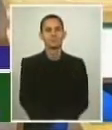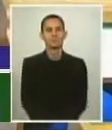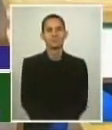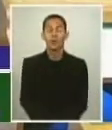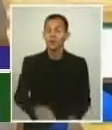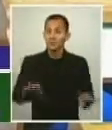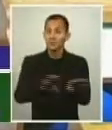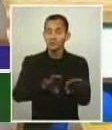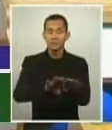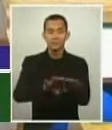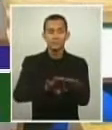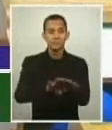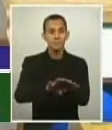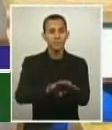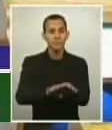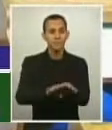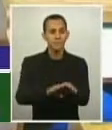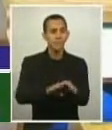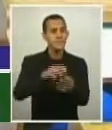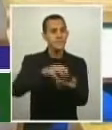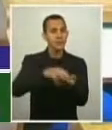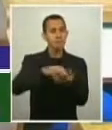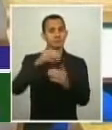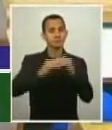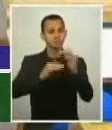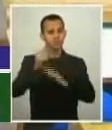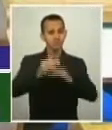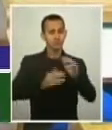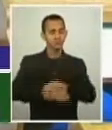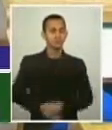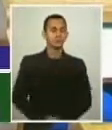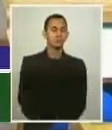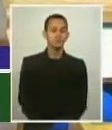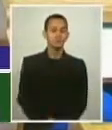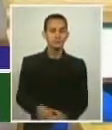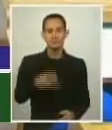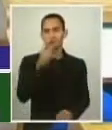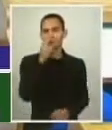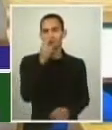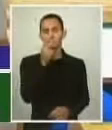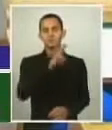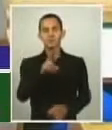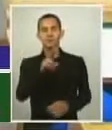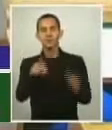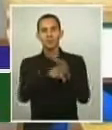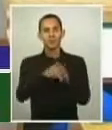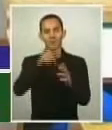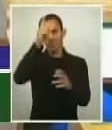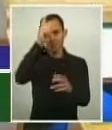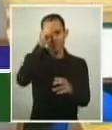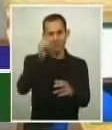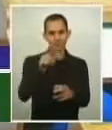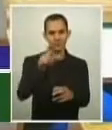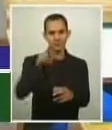e inclusive um segmento social que designam vamos por uma palavra que vem do Alemão